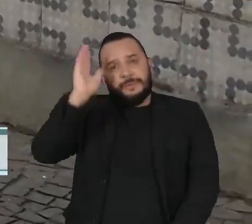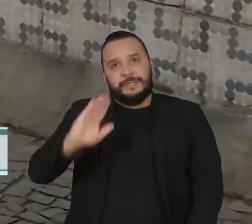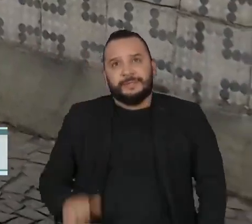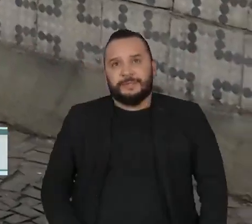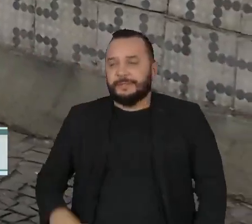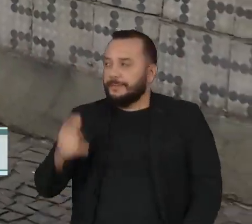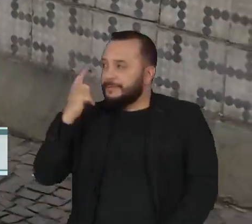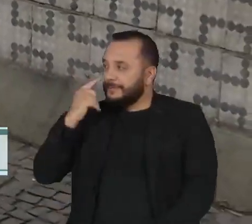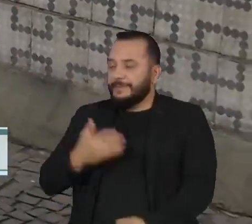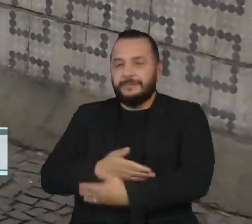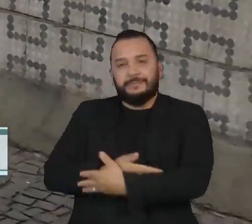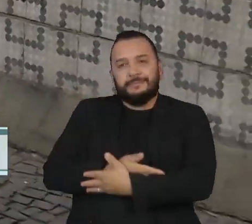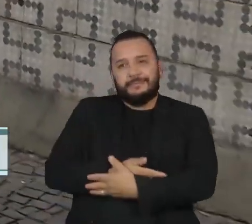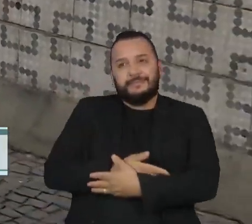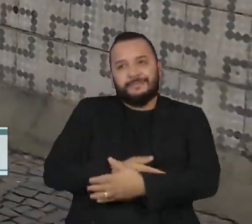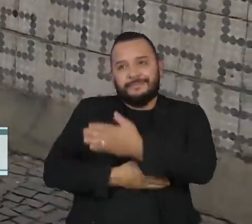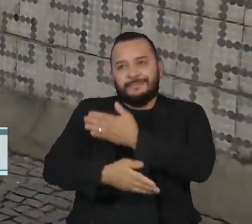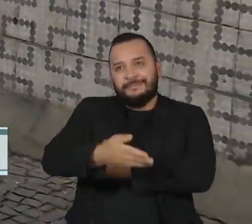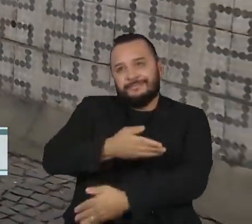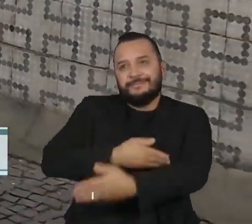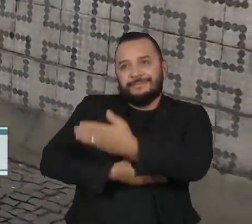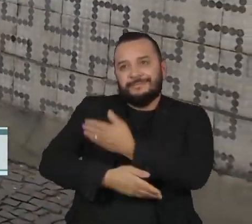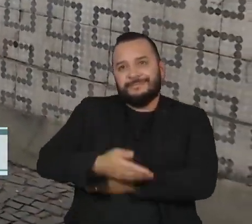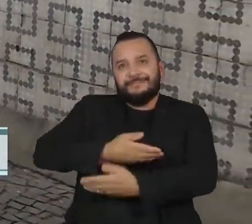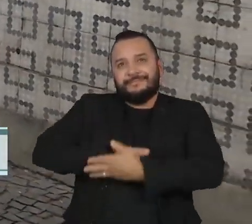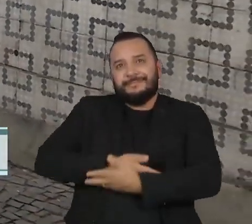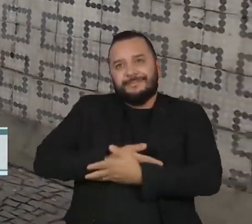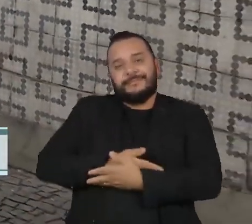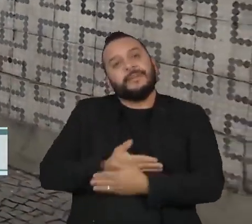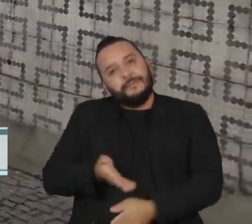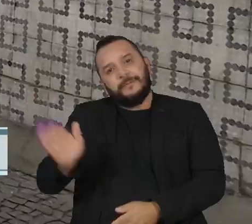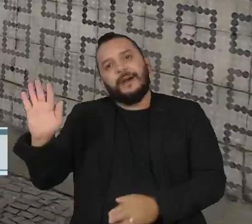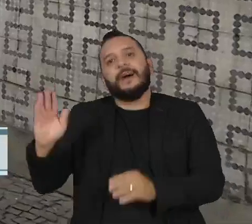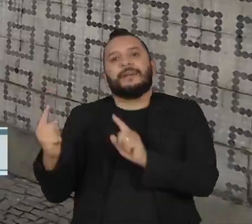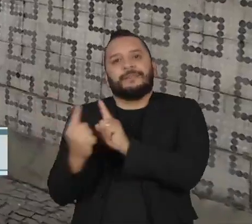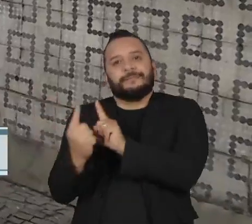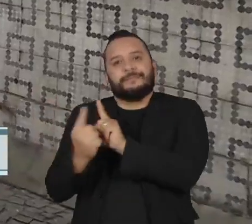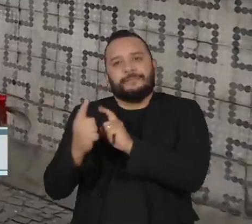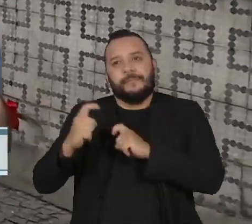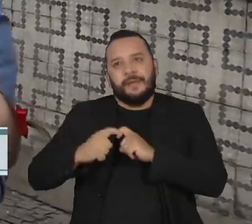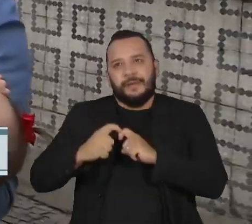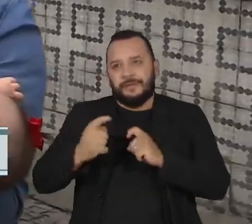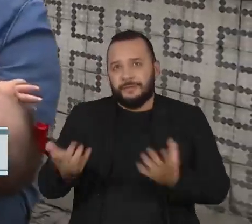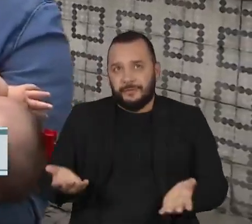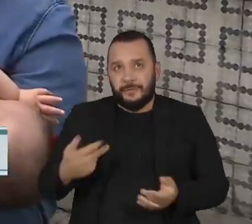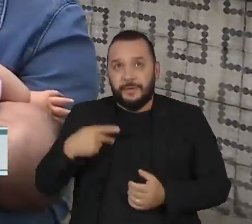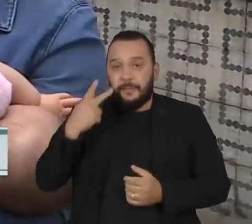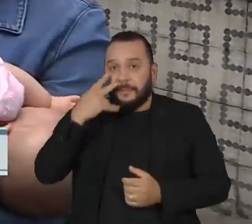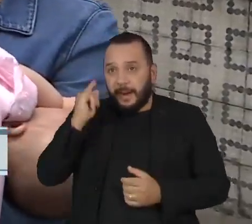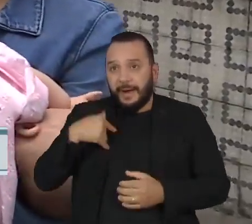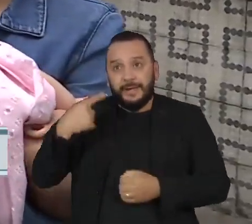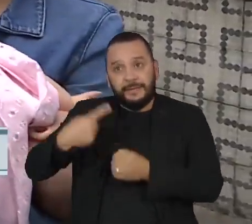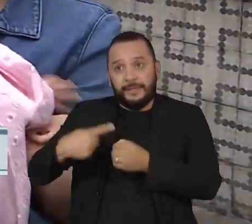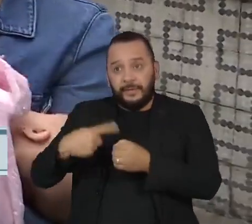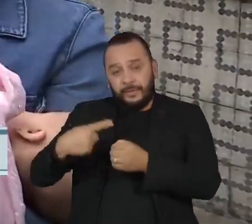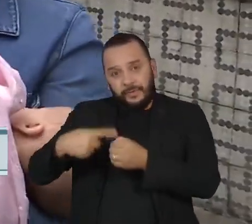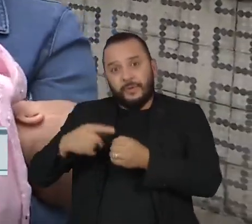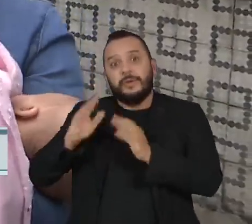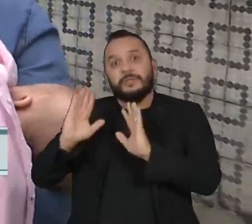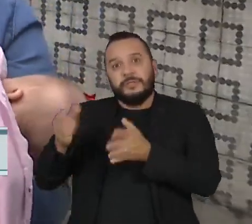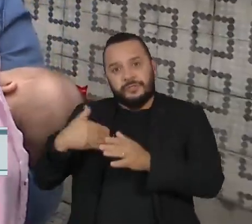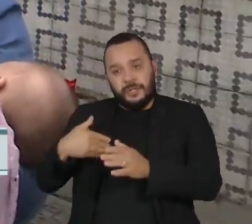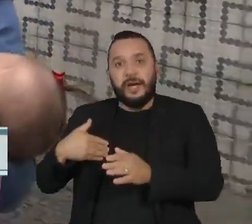colo, enroladinha no cobertor, Maitê vai para consulta médica. Os pais vieram do interior para a capital com a bebê